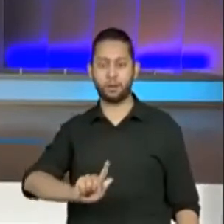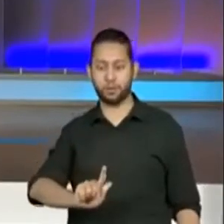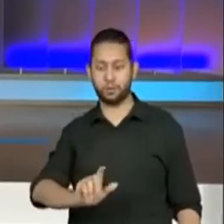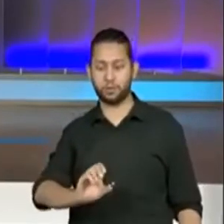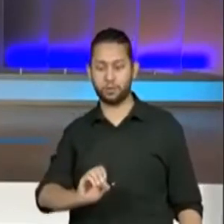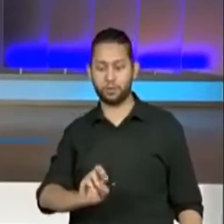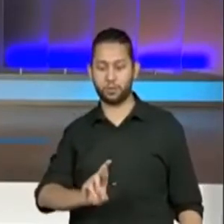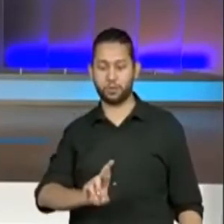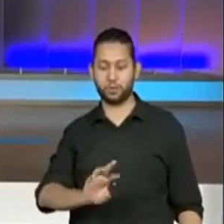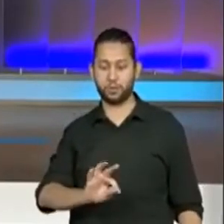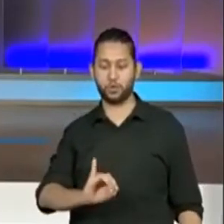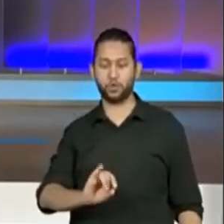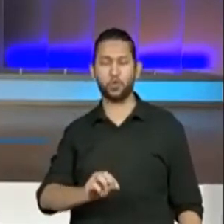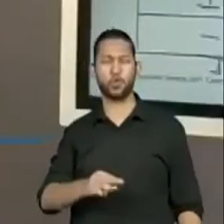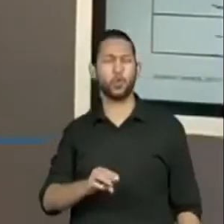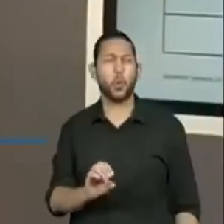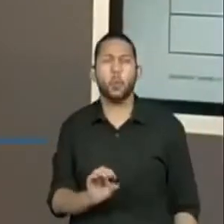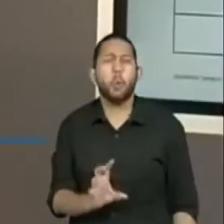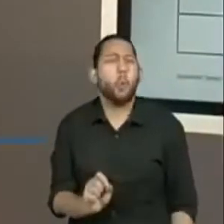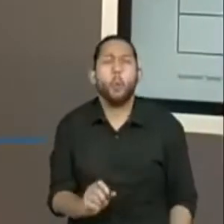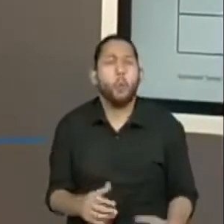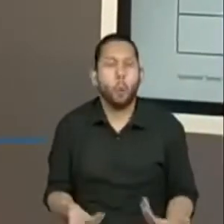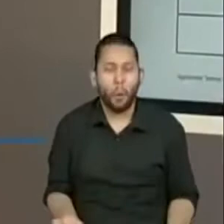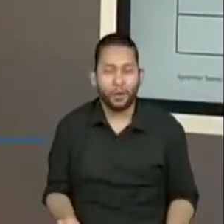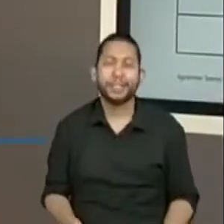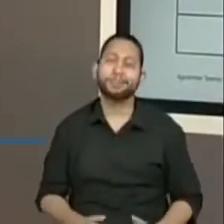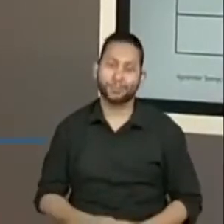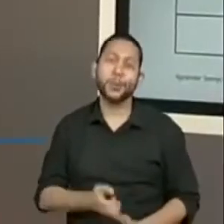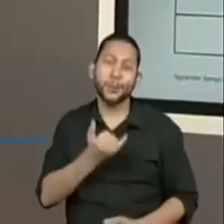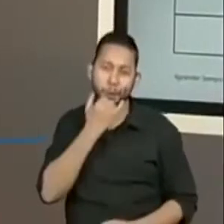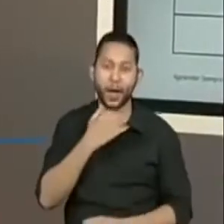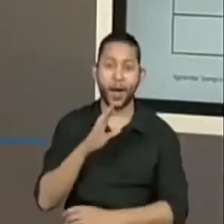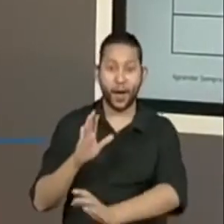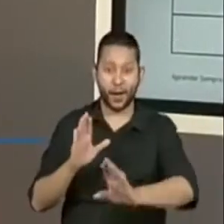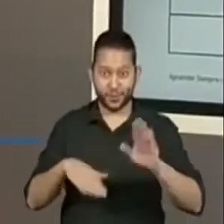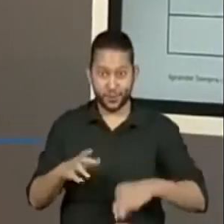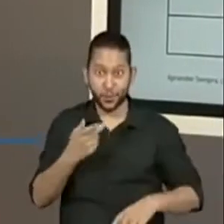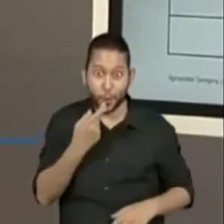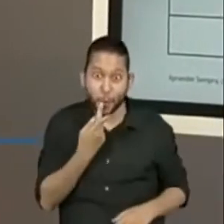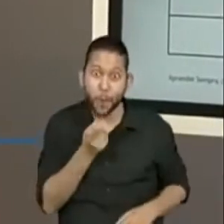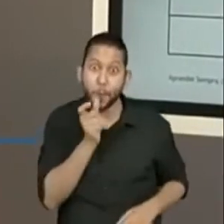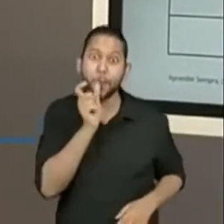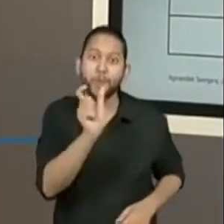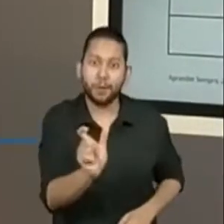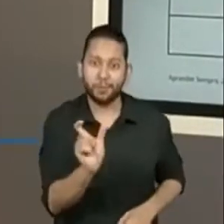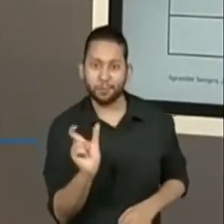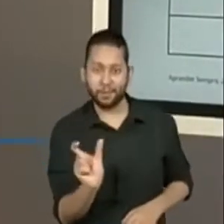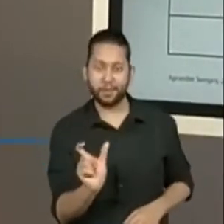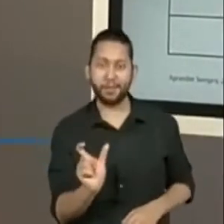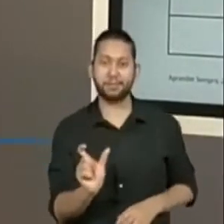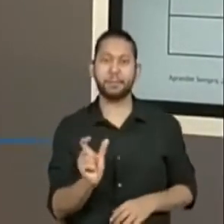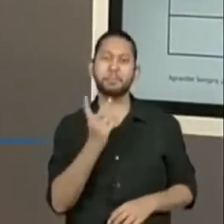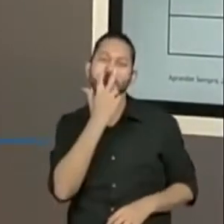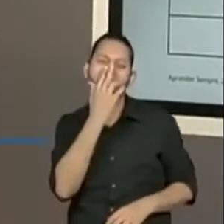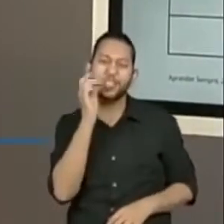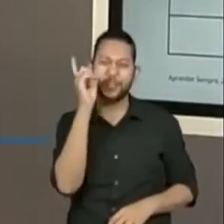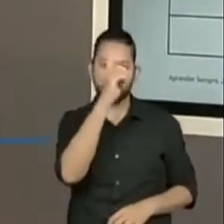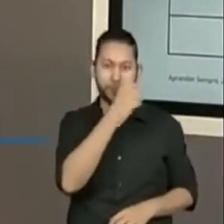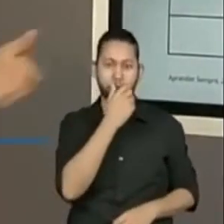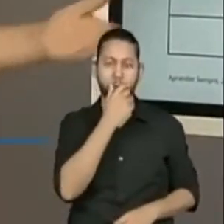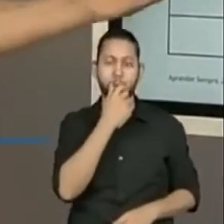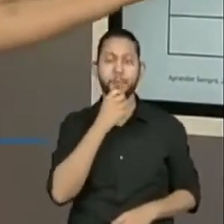fala assim nessa linguagem mais difícil né para vocês mas eu não quero trollar vocês Fiquem tranquilos Quando eu falar